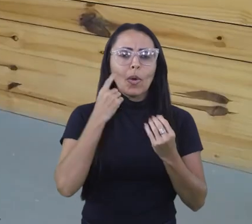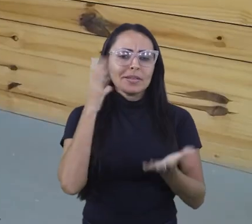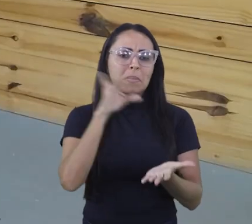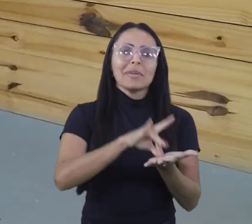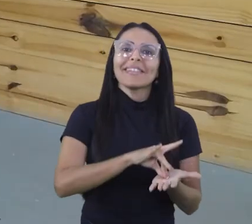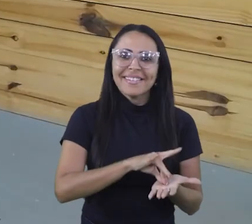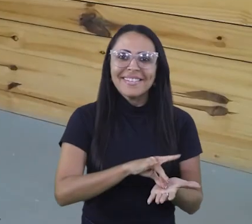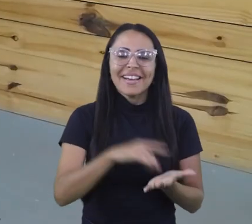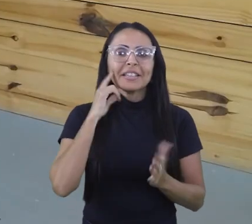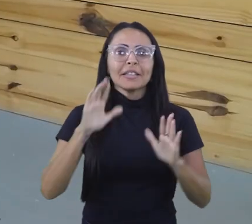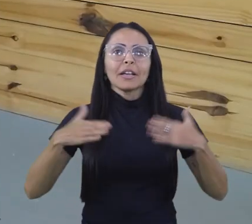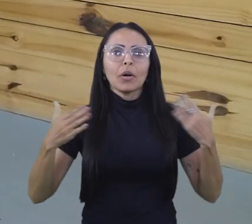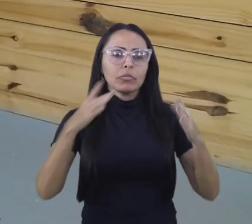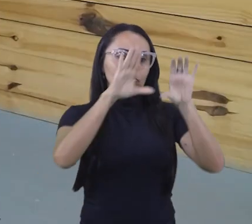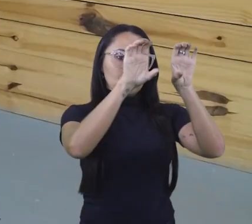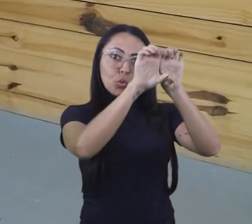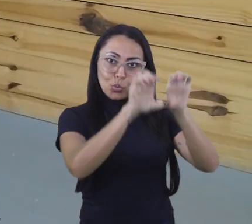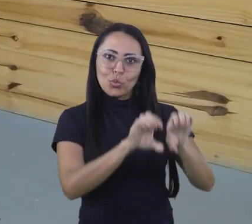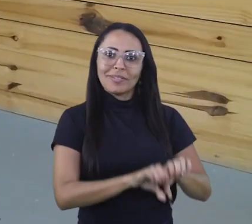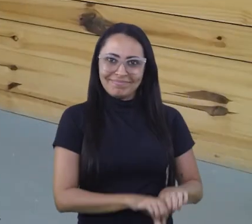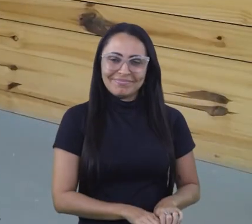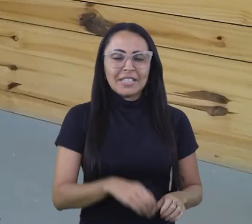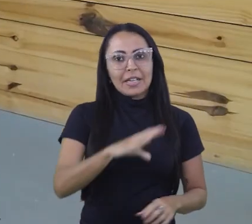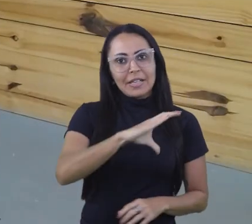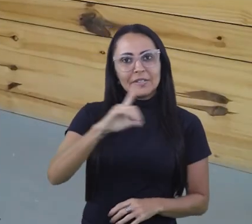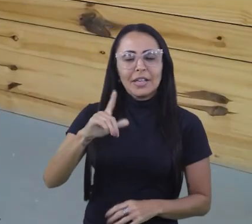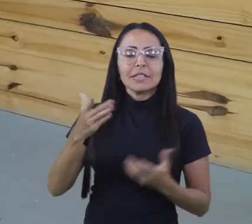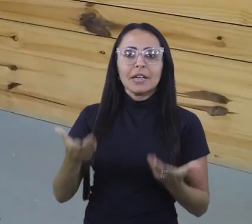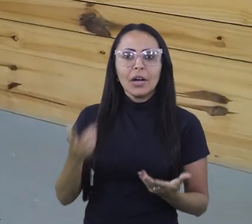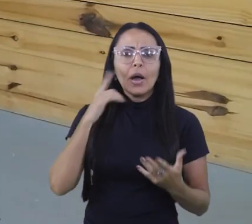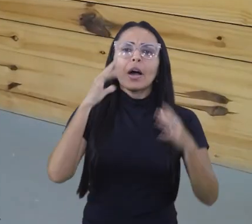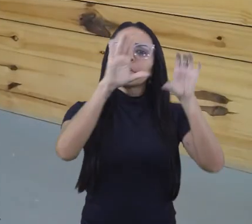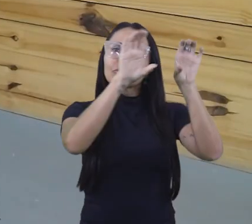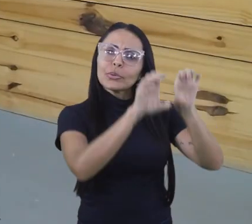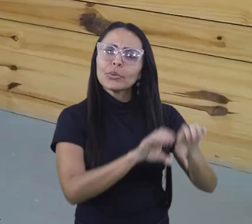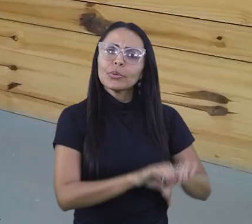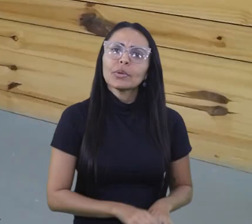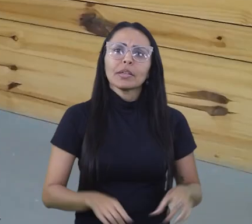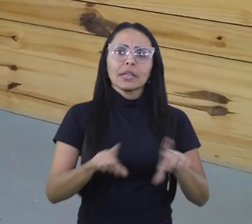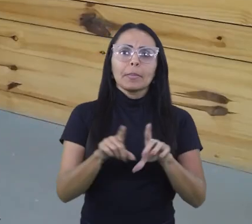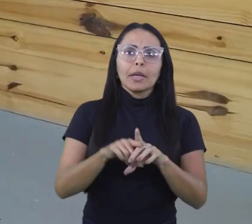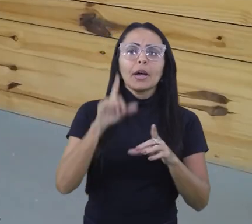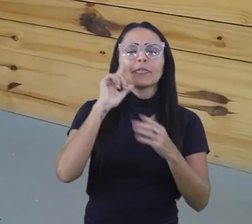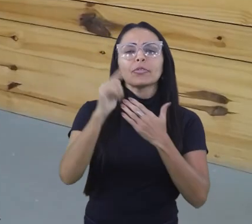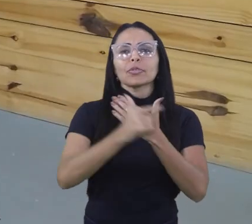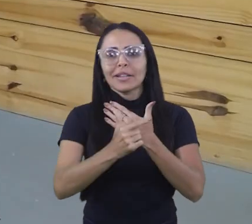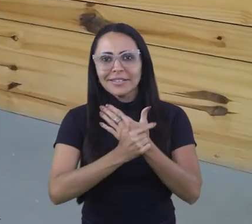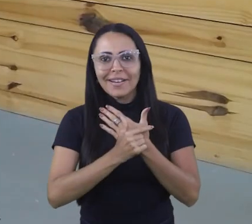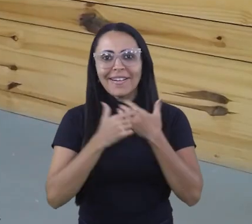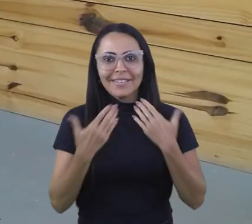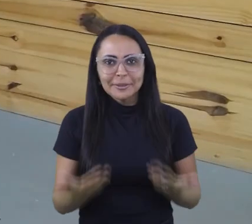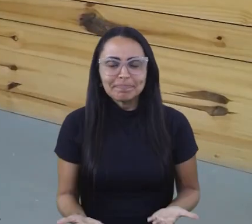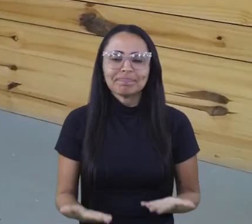aplica, né? Então, a estrutura, né, dessa classificação, a estrutura e a funcionalidade